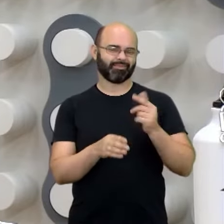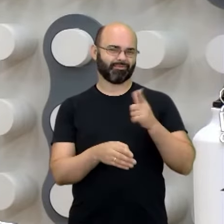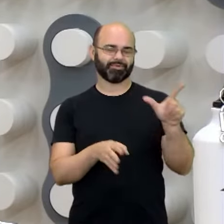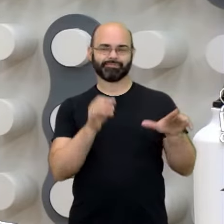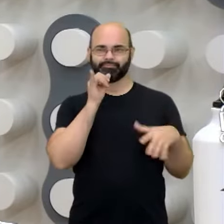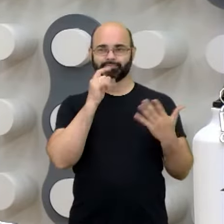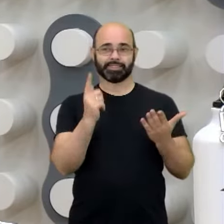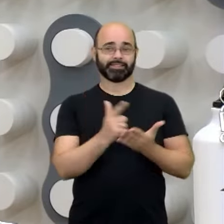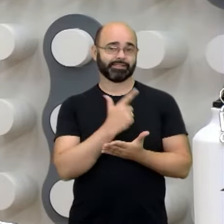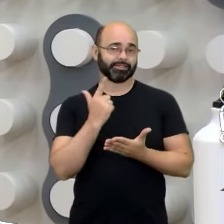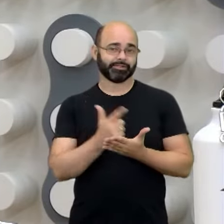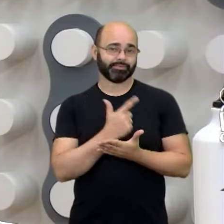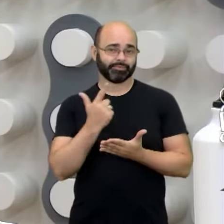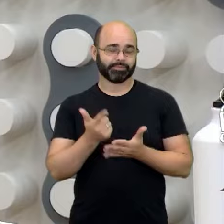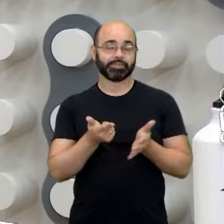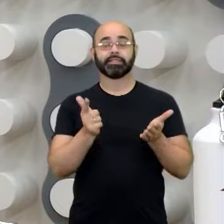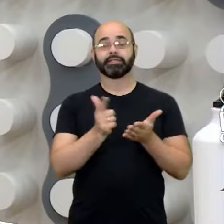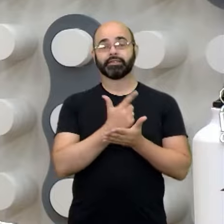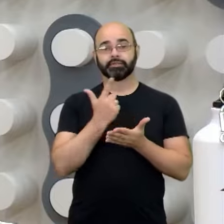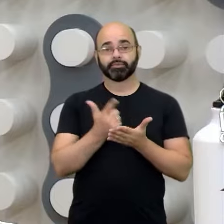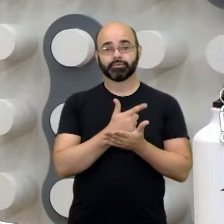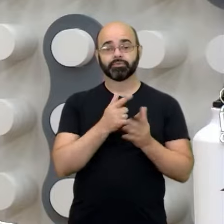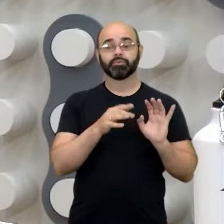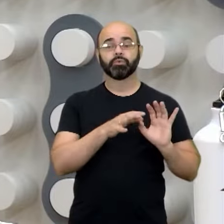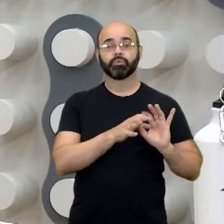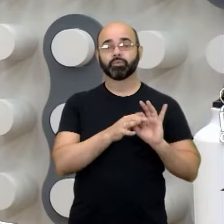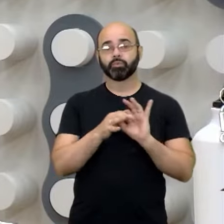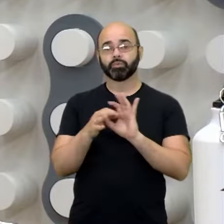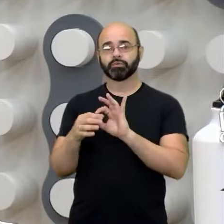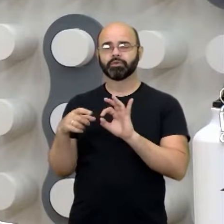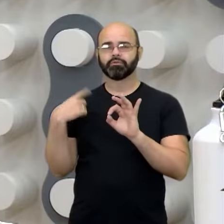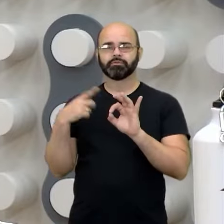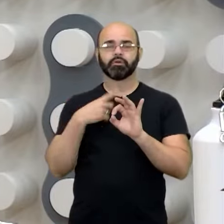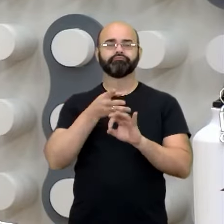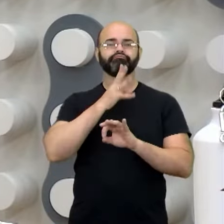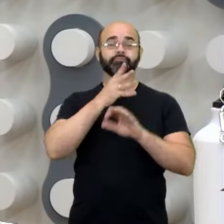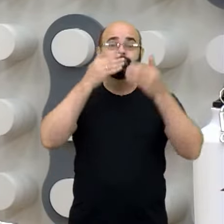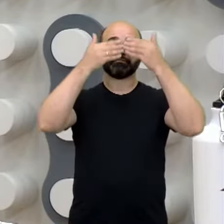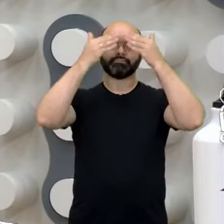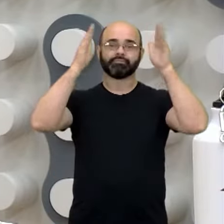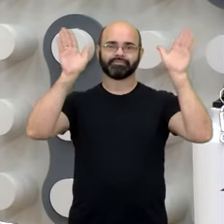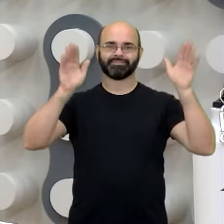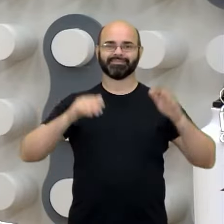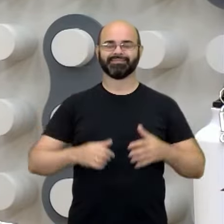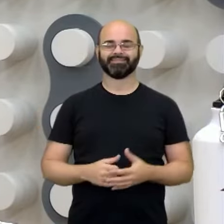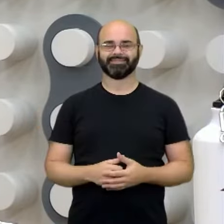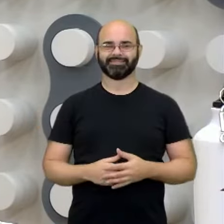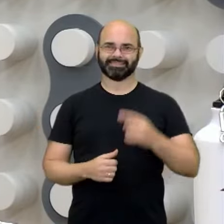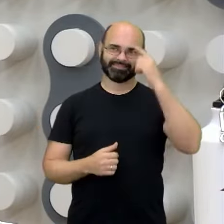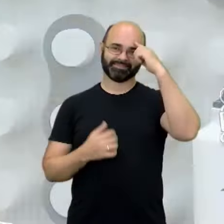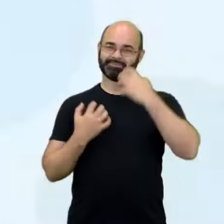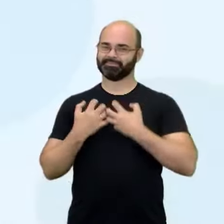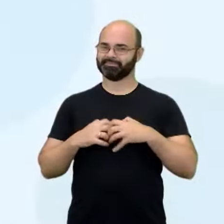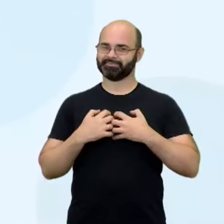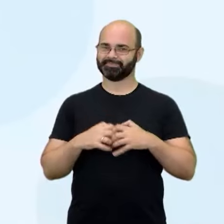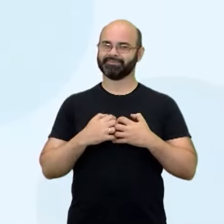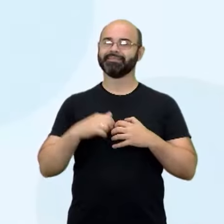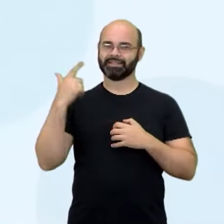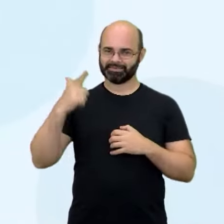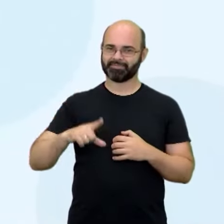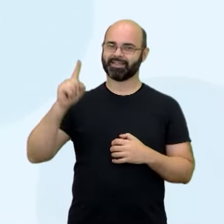a literatura, que entra no contexto aí que vai ampliar o nosso conhecimento. Mais algumas questões aí para reflexão. Vamos lá.